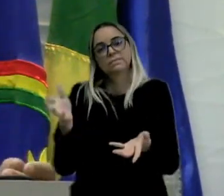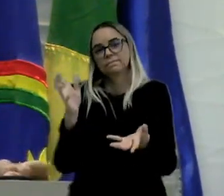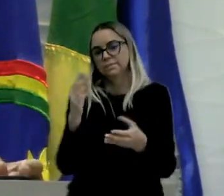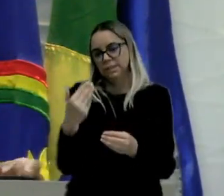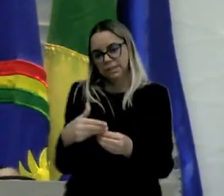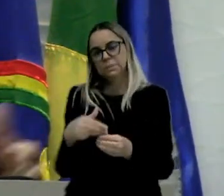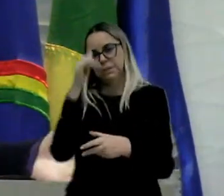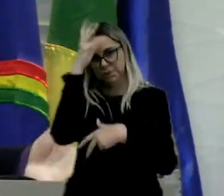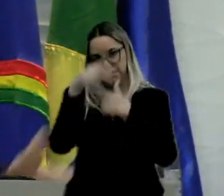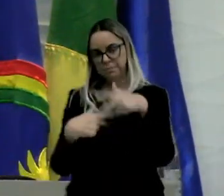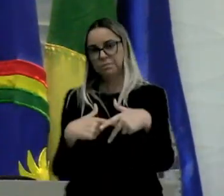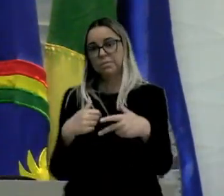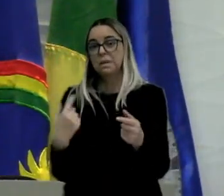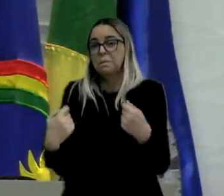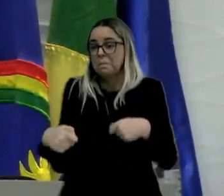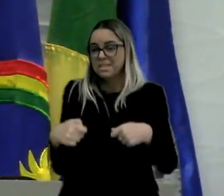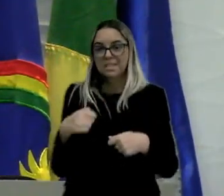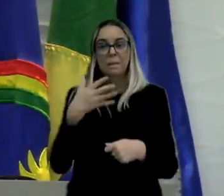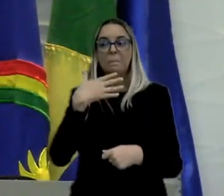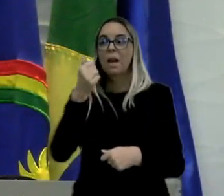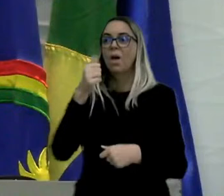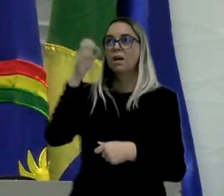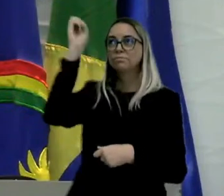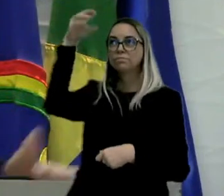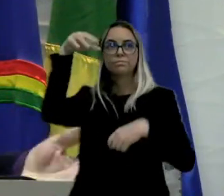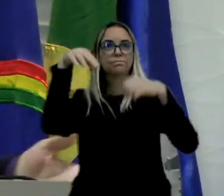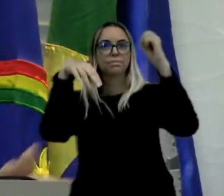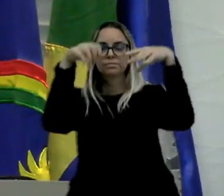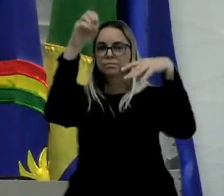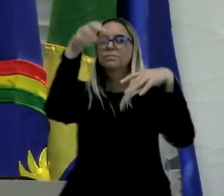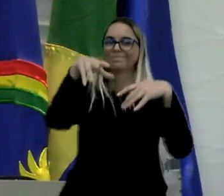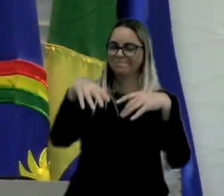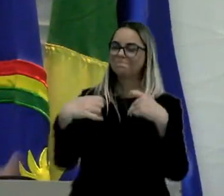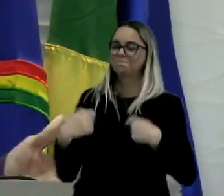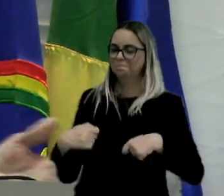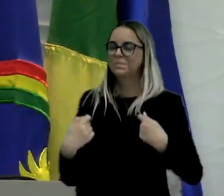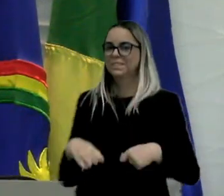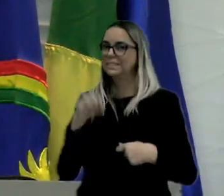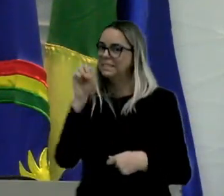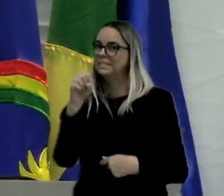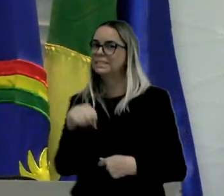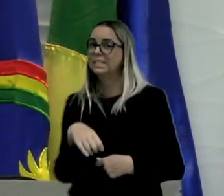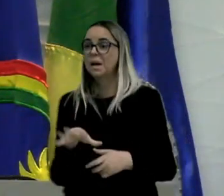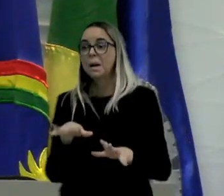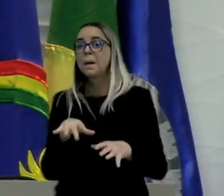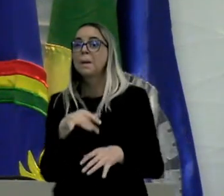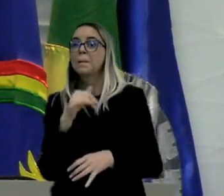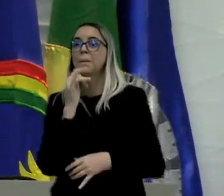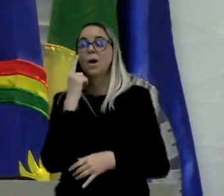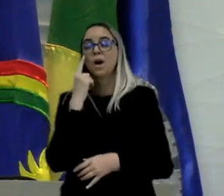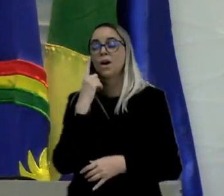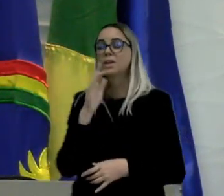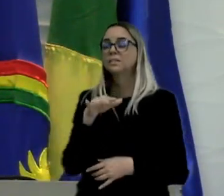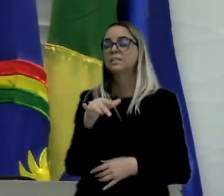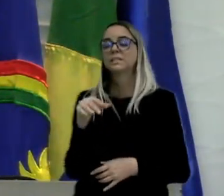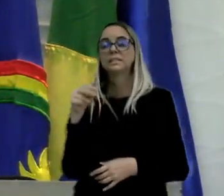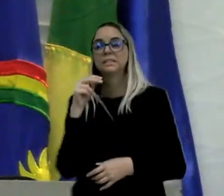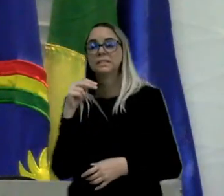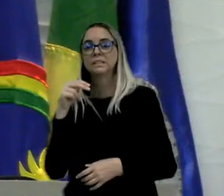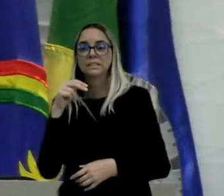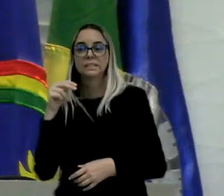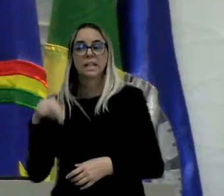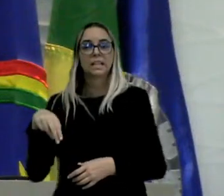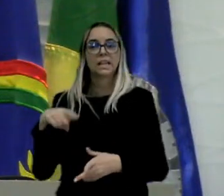realmente melhorar né sistema elétrico Claro que precisa agora n é engraçado a deputada eu